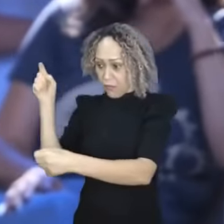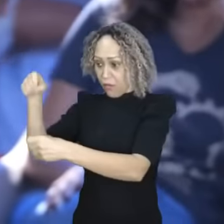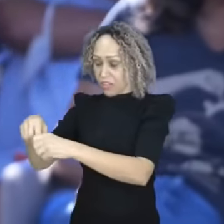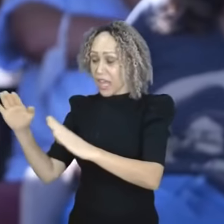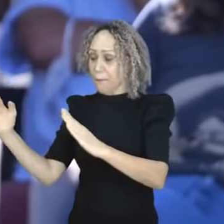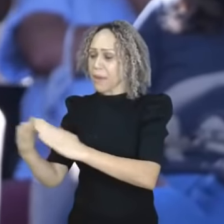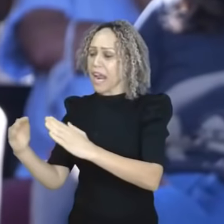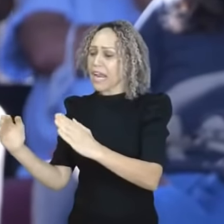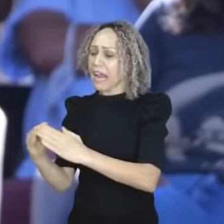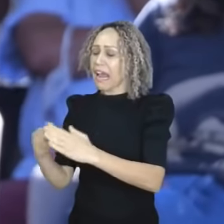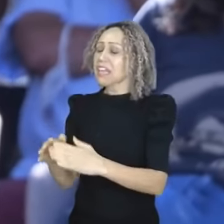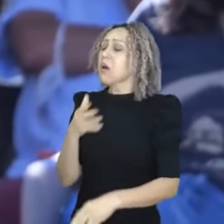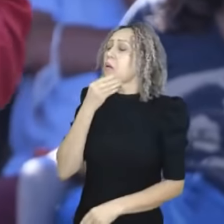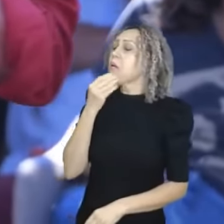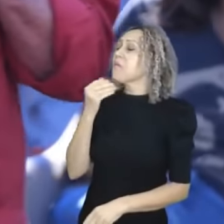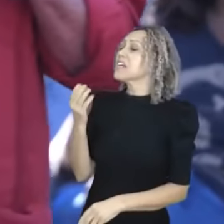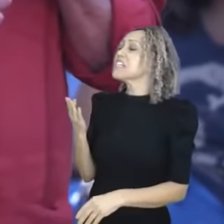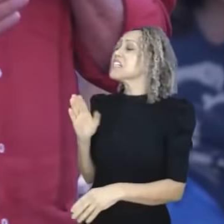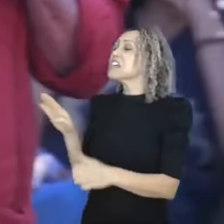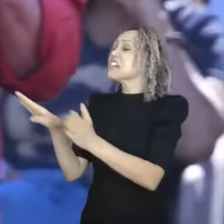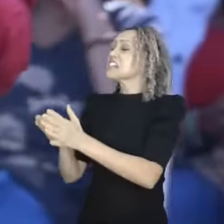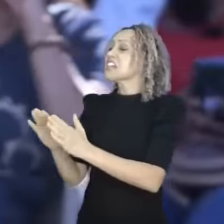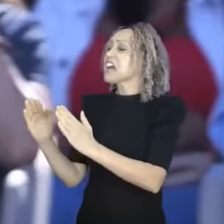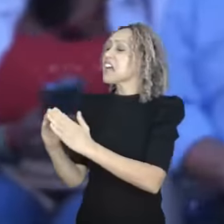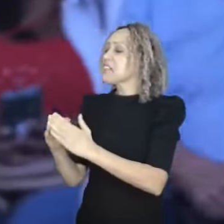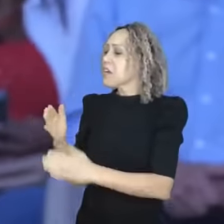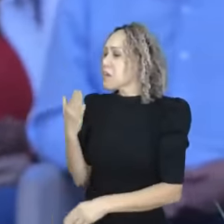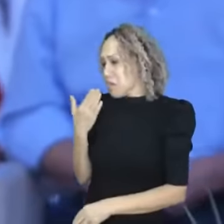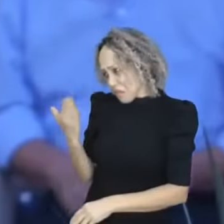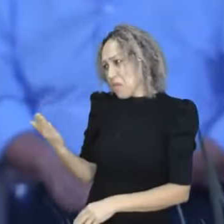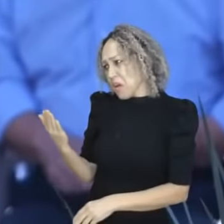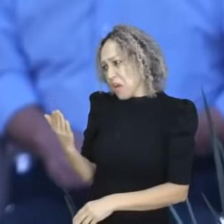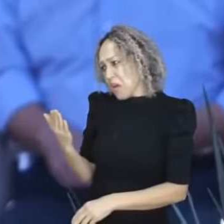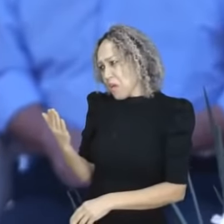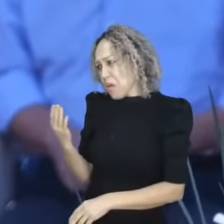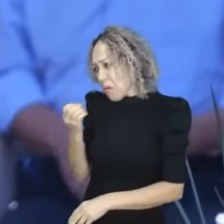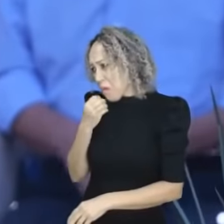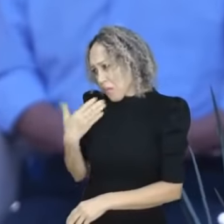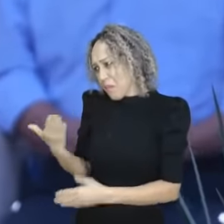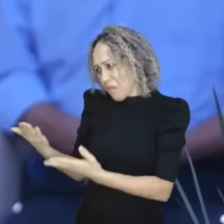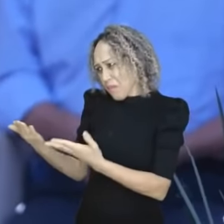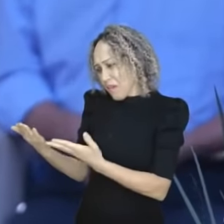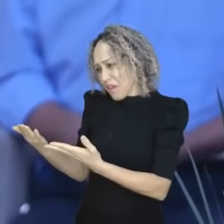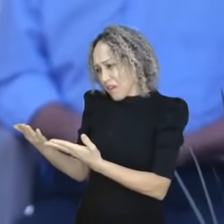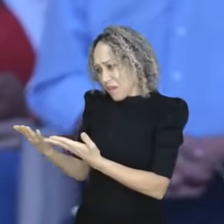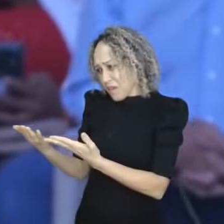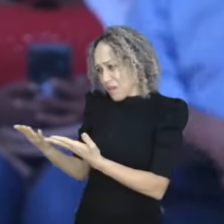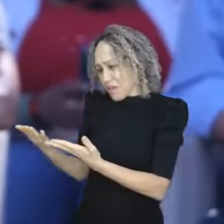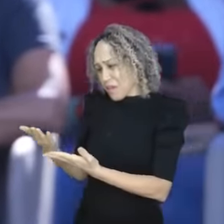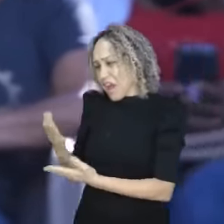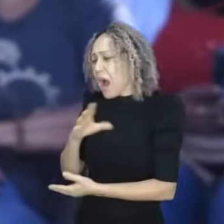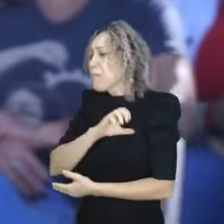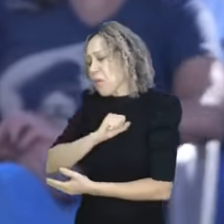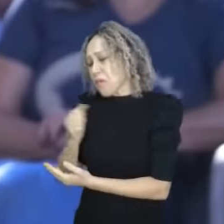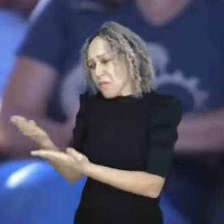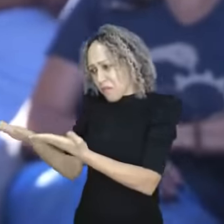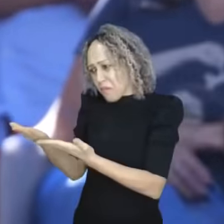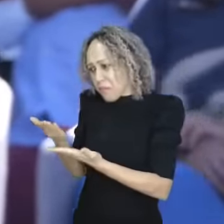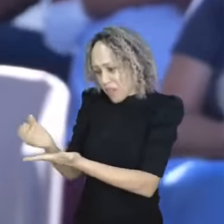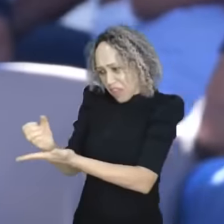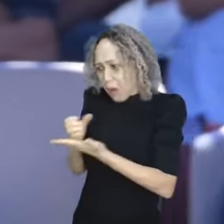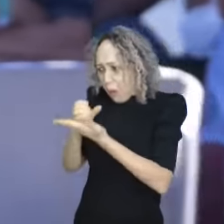bem. É preciso parar com essa farsa de comportamento. Nós precisamos ser parceiro